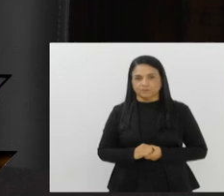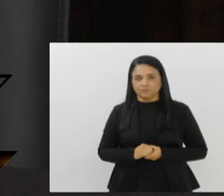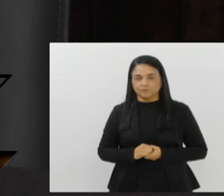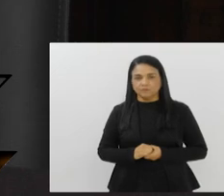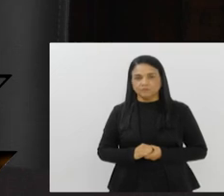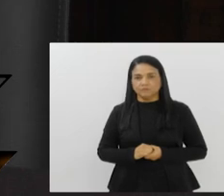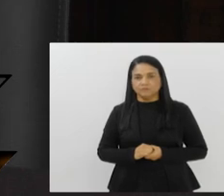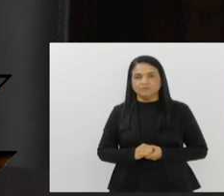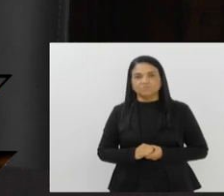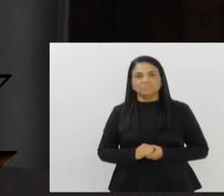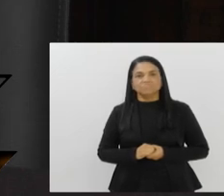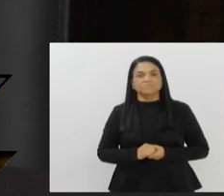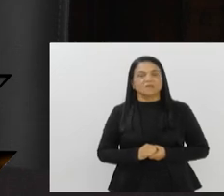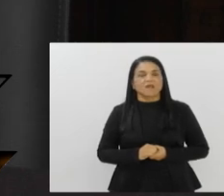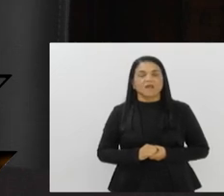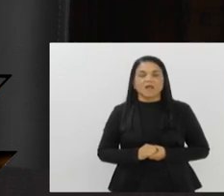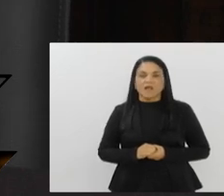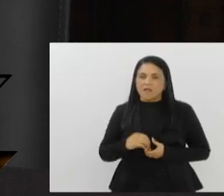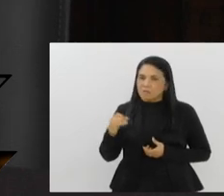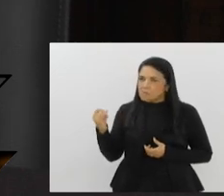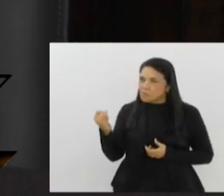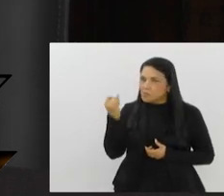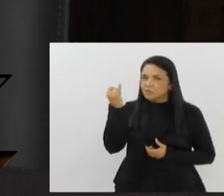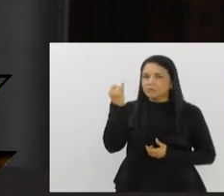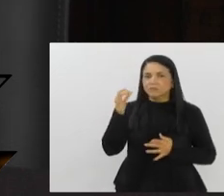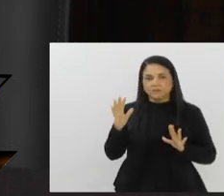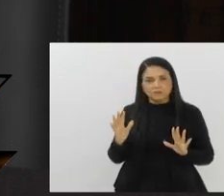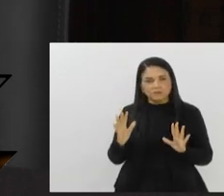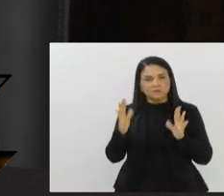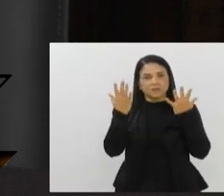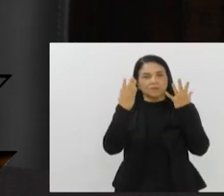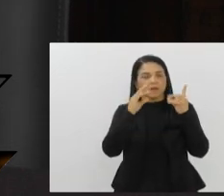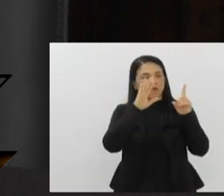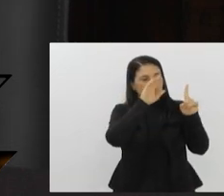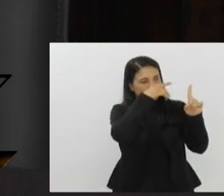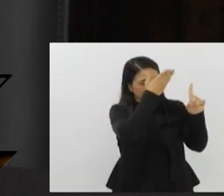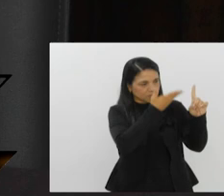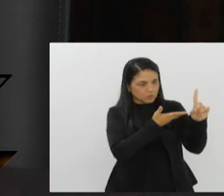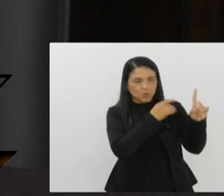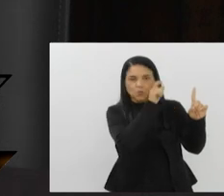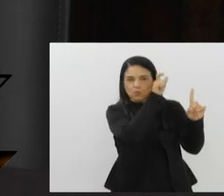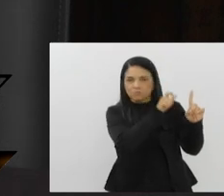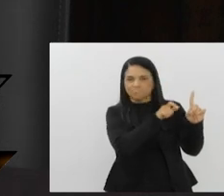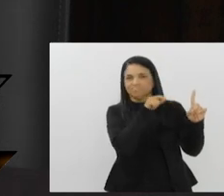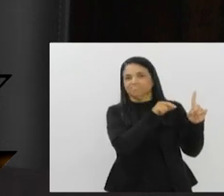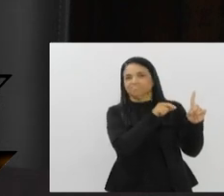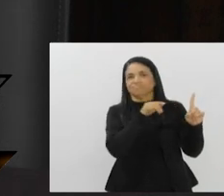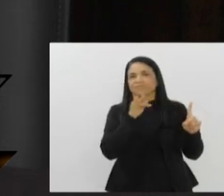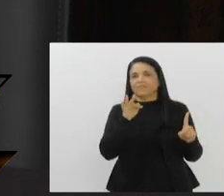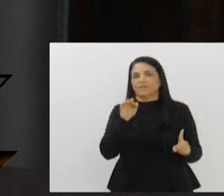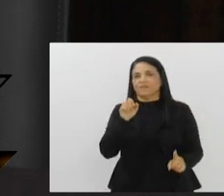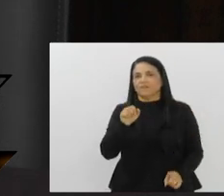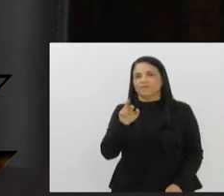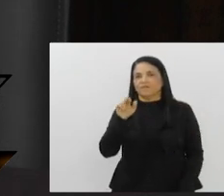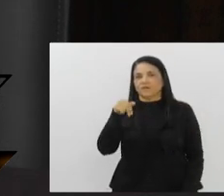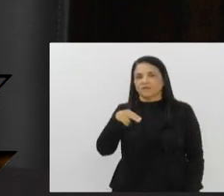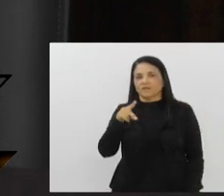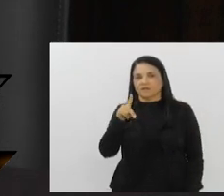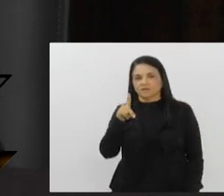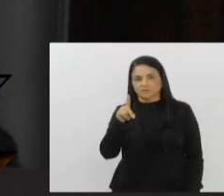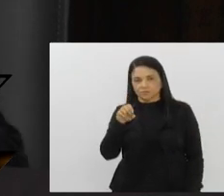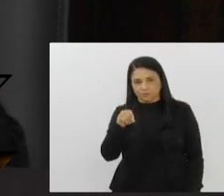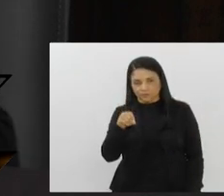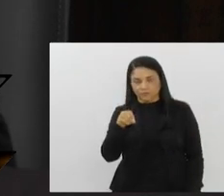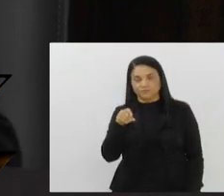mais apropriado do que Celebrar na pessoa né de uma personalidade como o Fernando Fernandes em